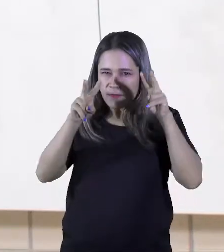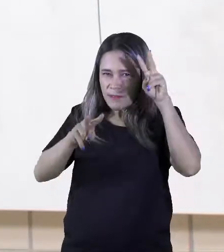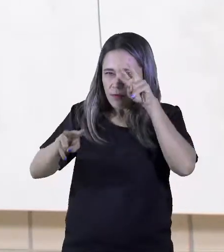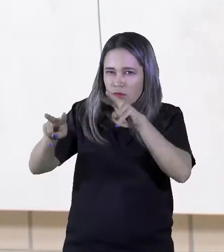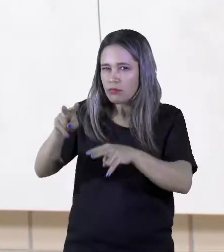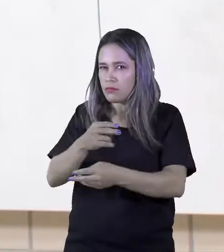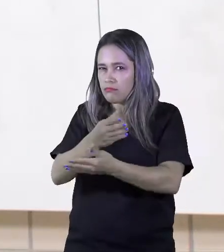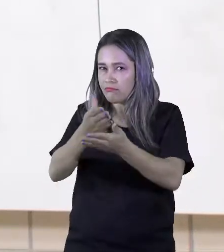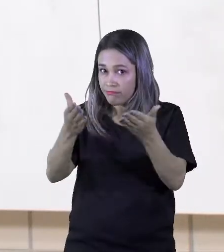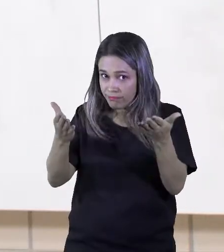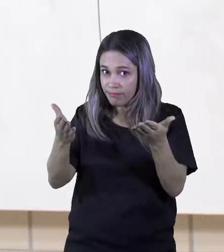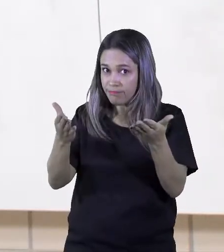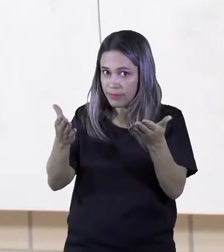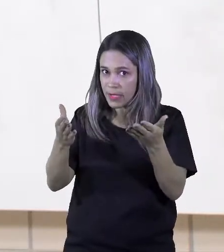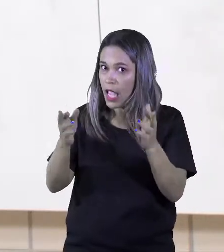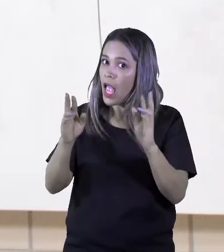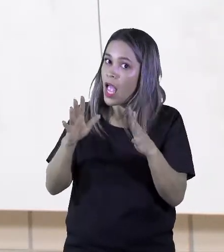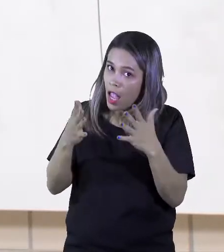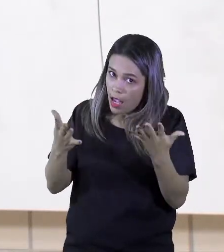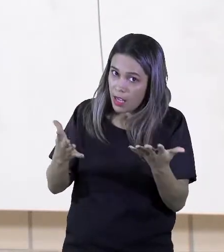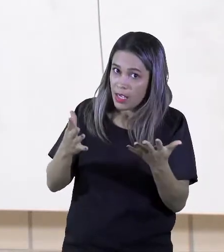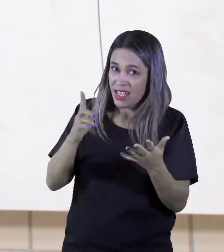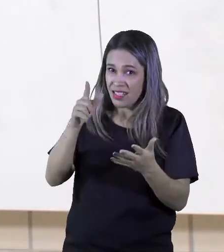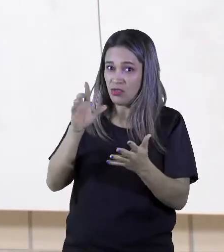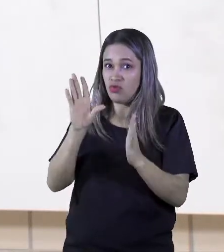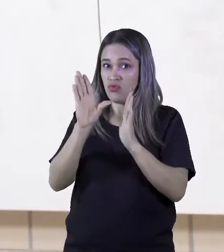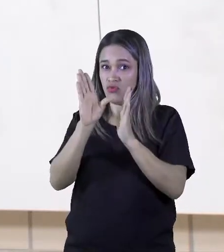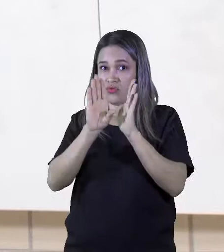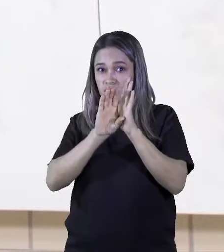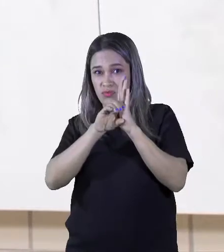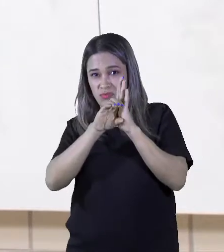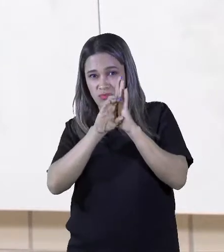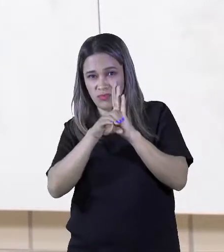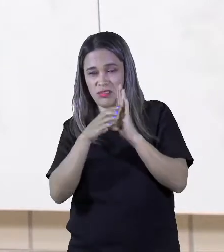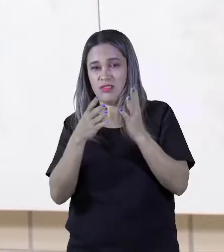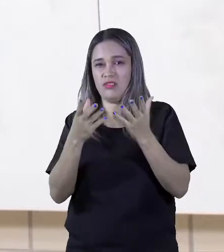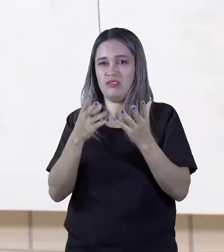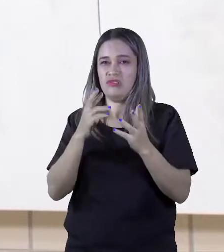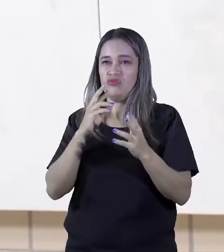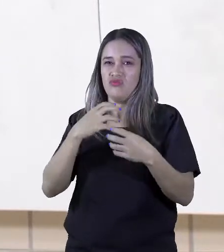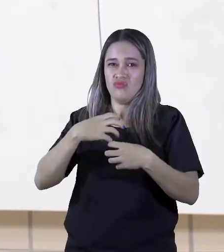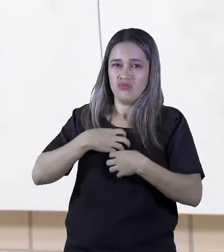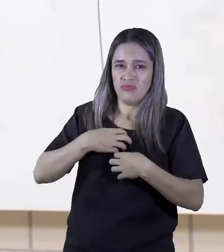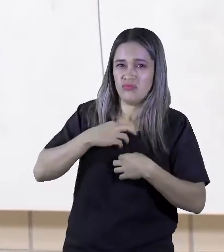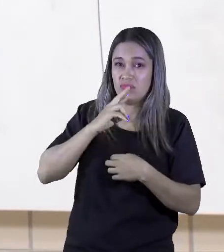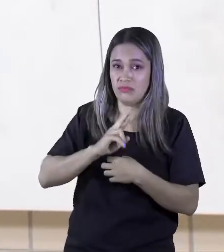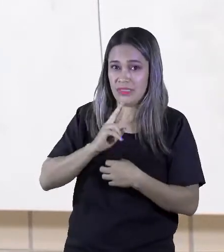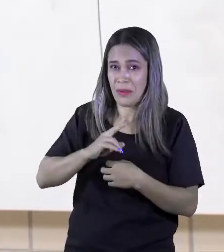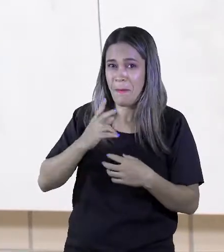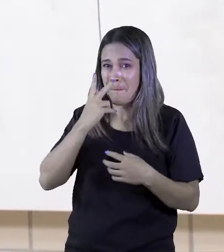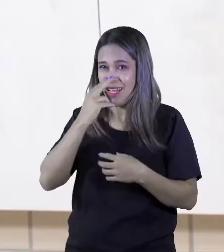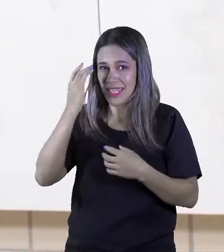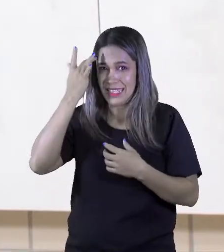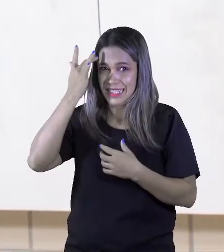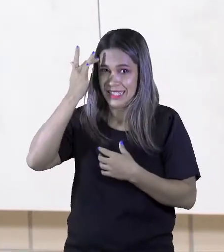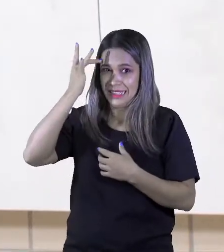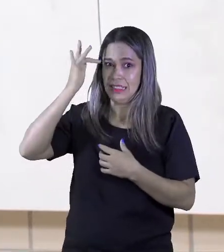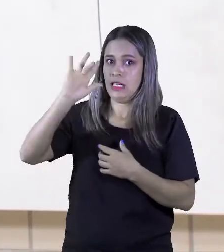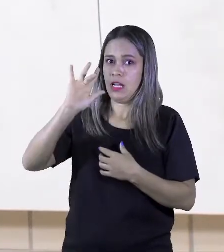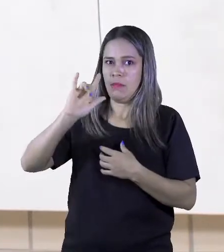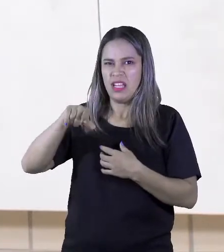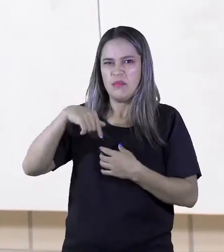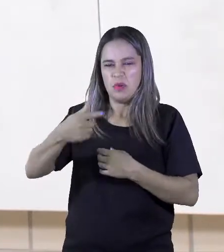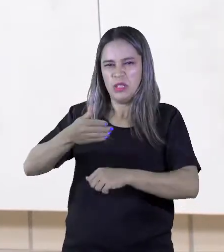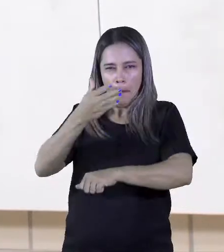vocês. E, realmente, pessoal, esses conceitos, essas formas de resolver, às vezes parecem estranhas, mas com a